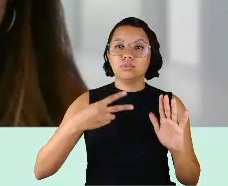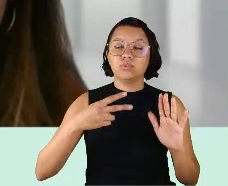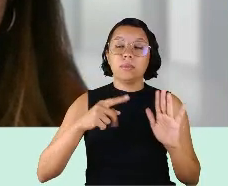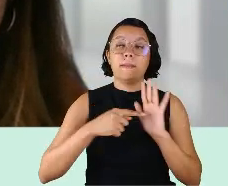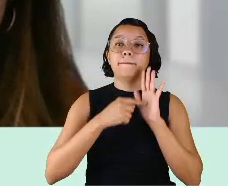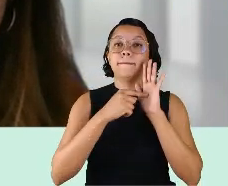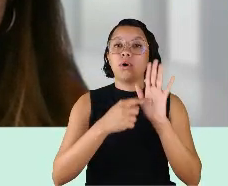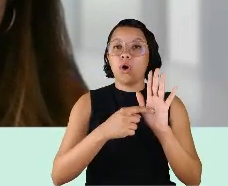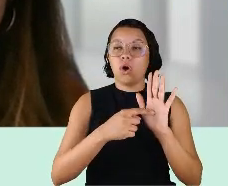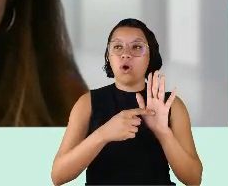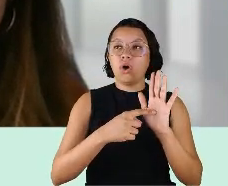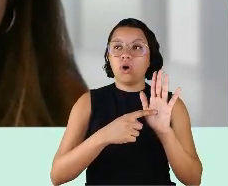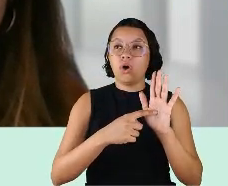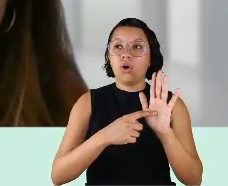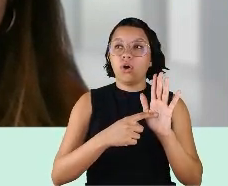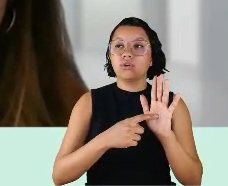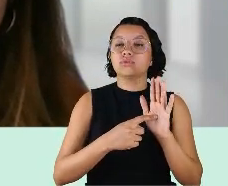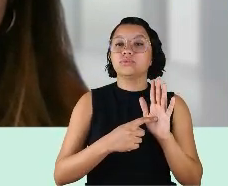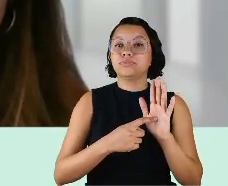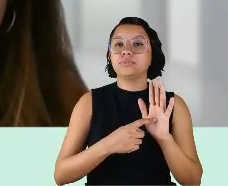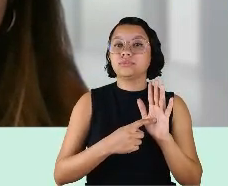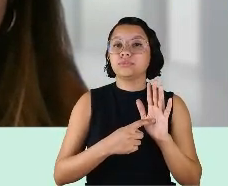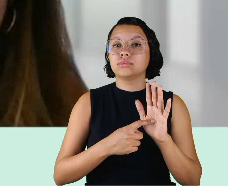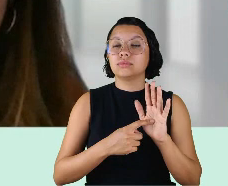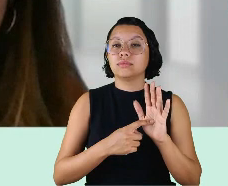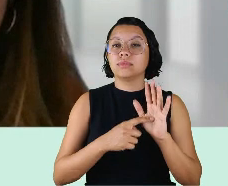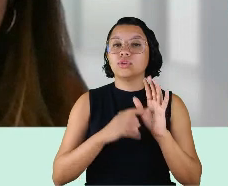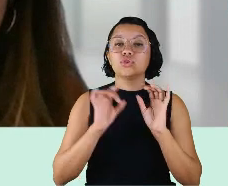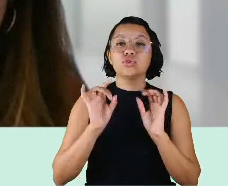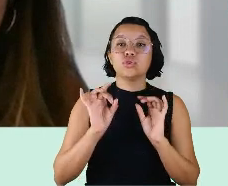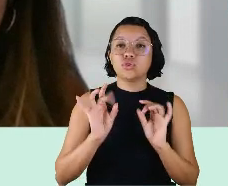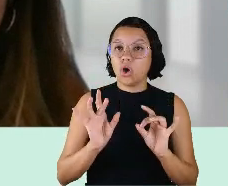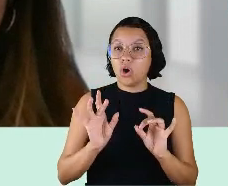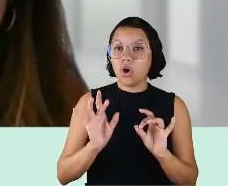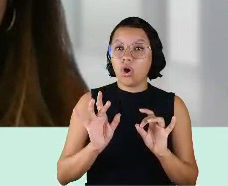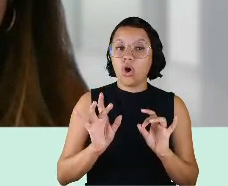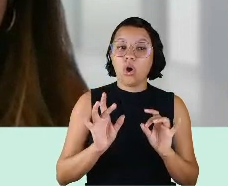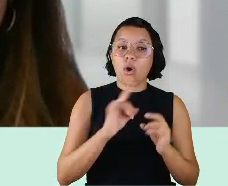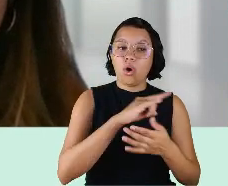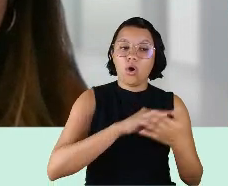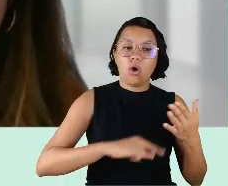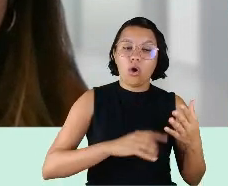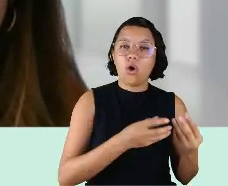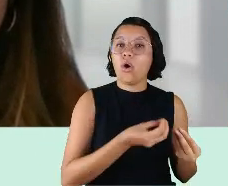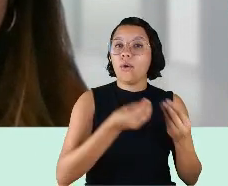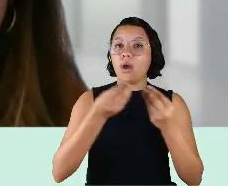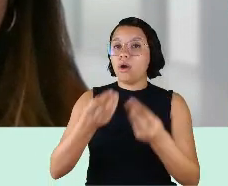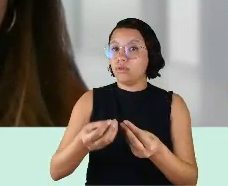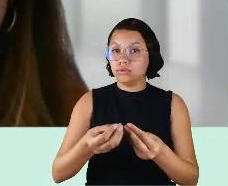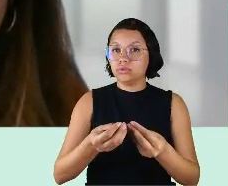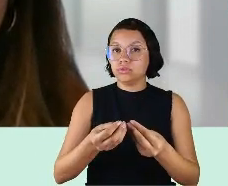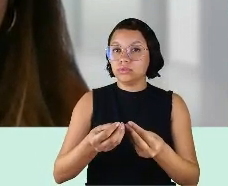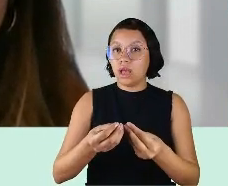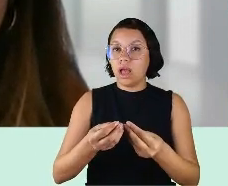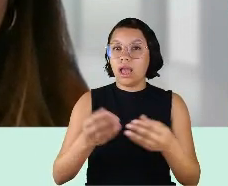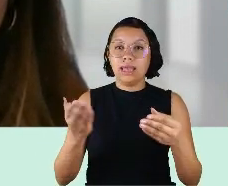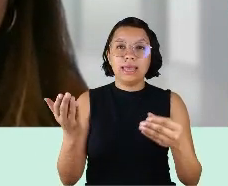2º, explicitar que só podem ser concedidas autorizações em